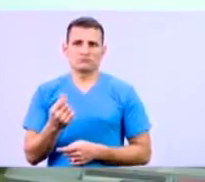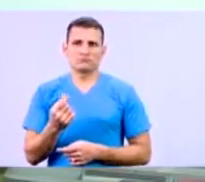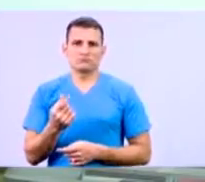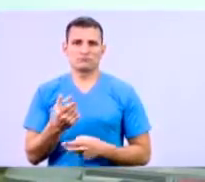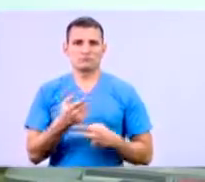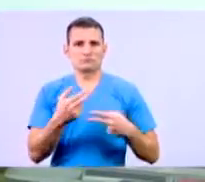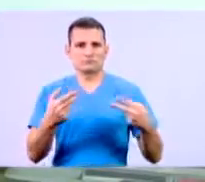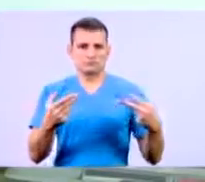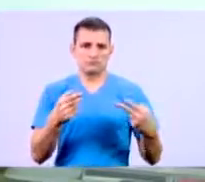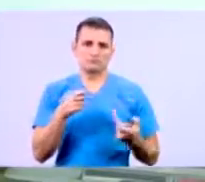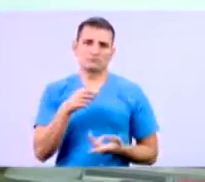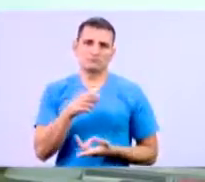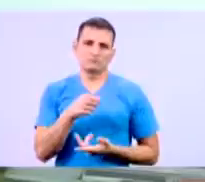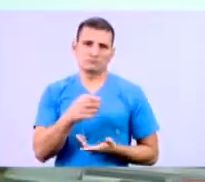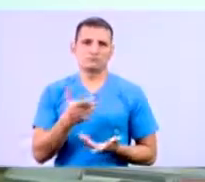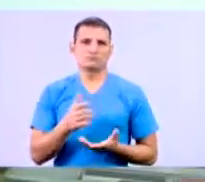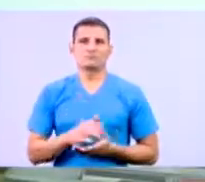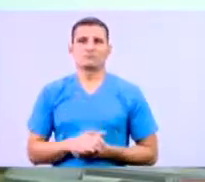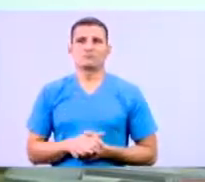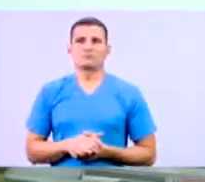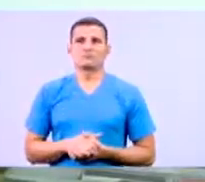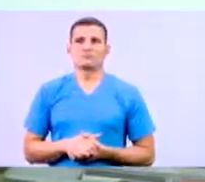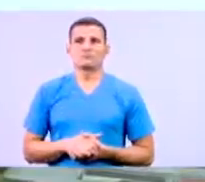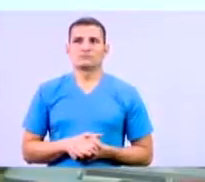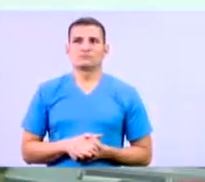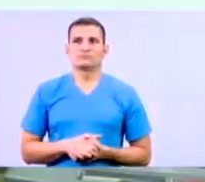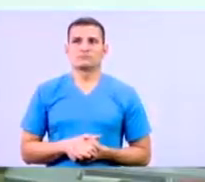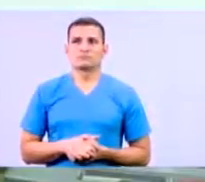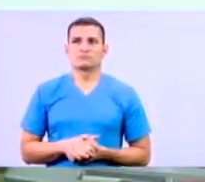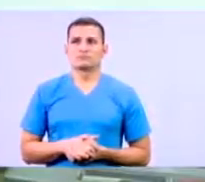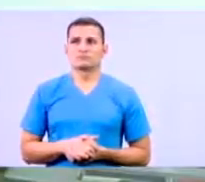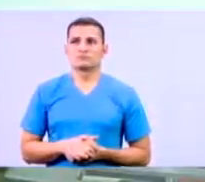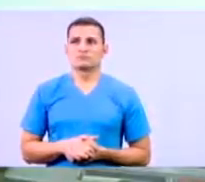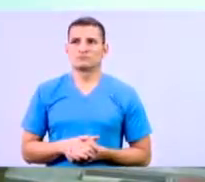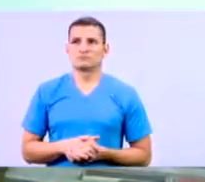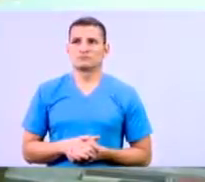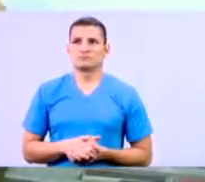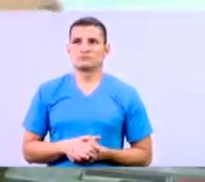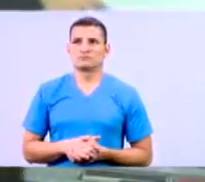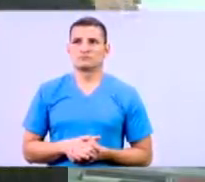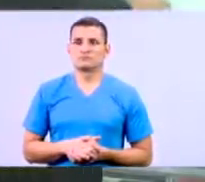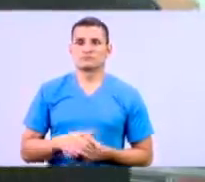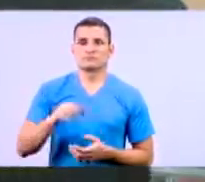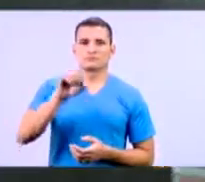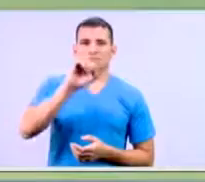dos equipamentos que trafegam nessa frequência. Só que a gente vê depois que nós temos o